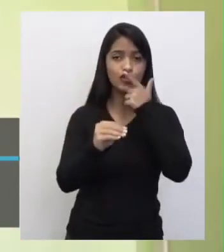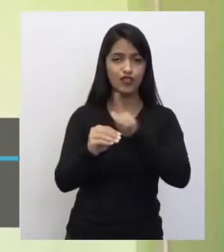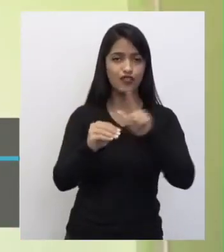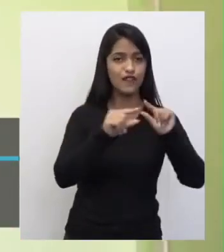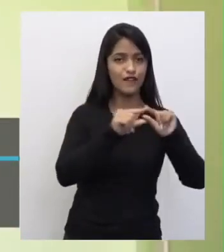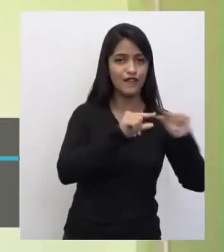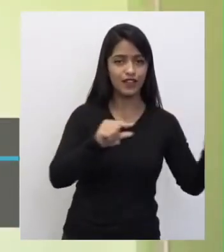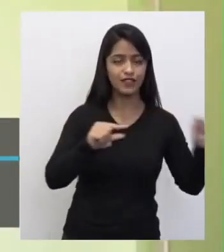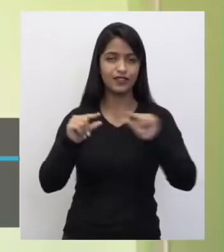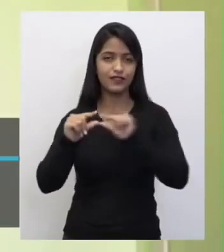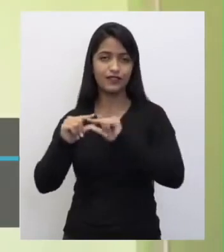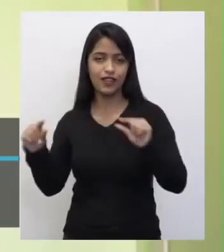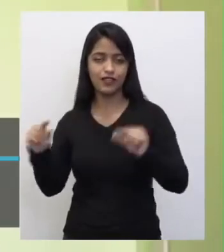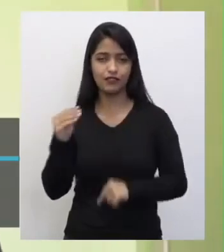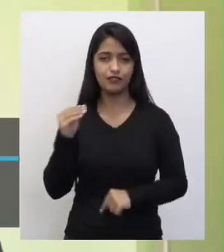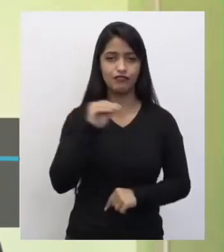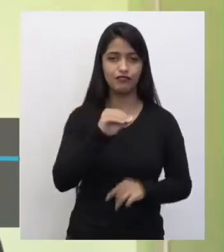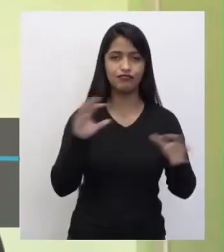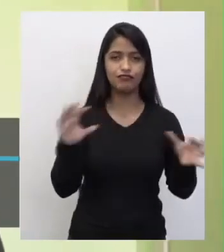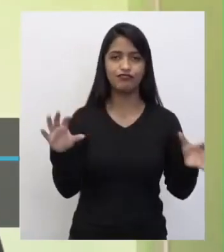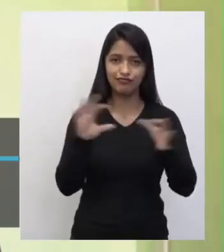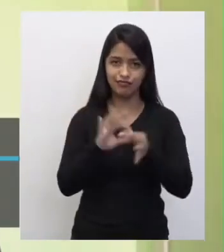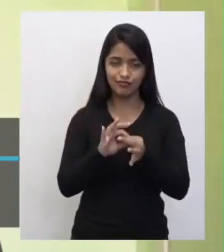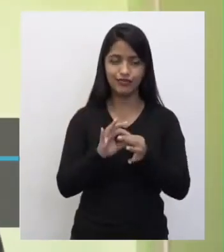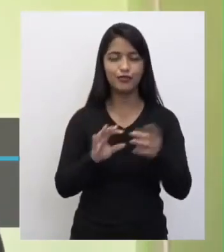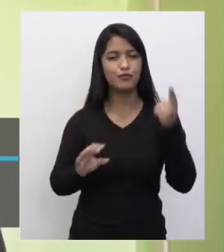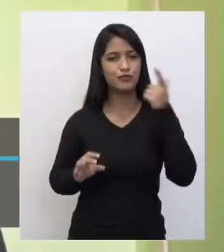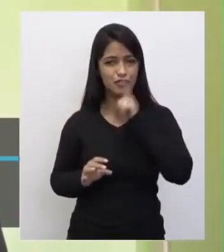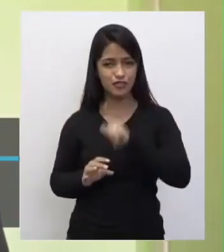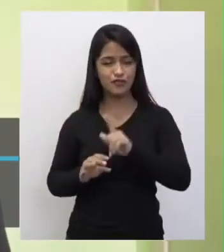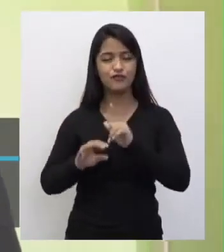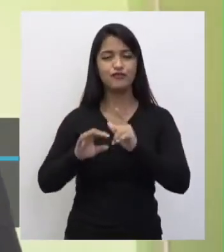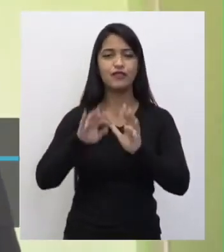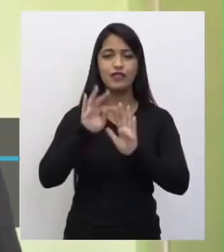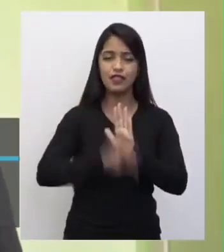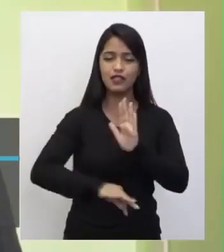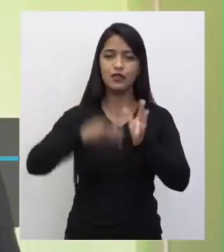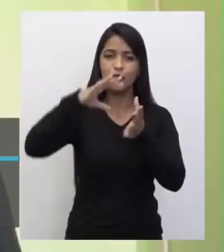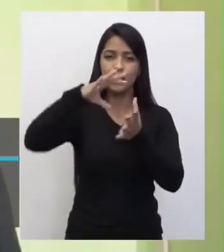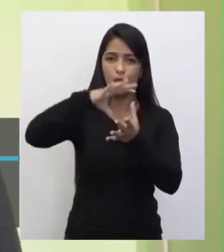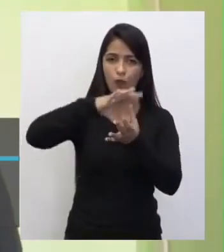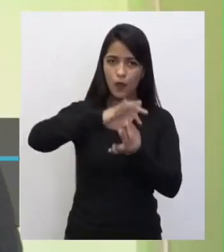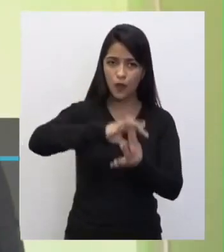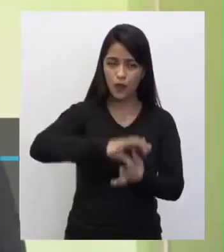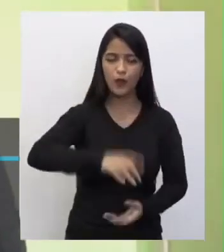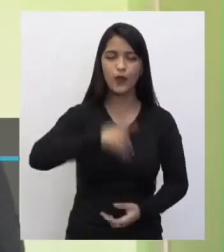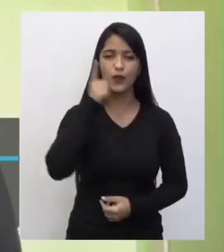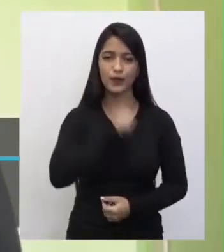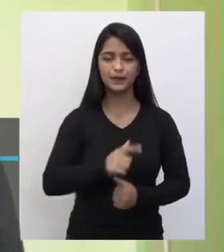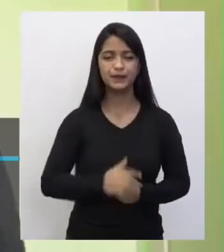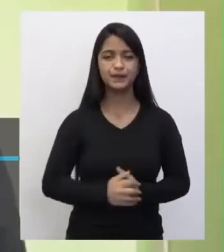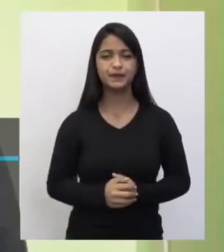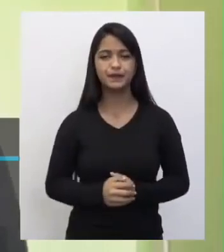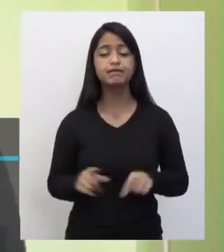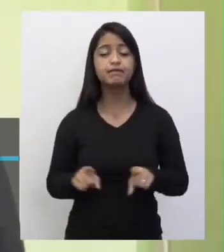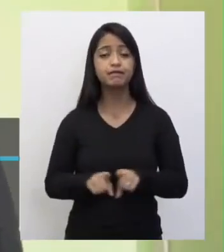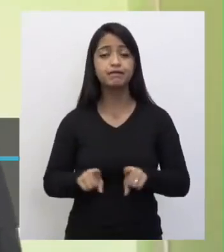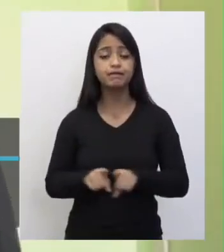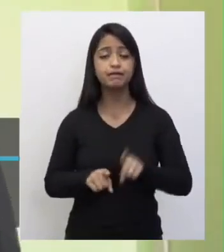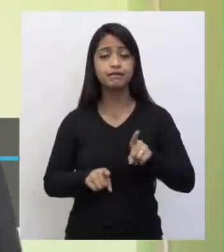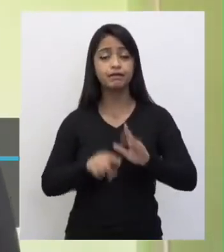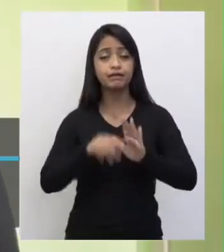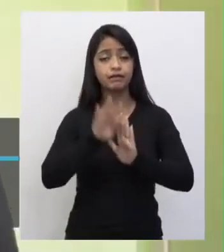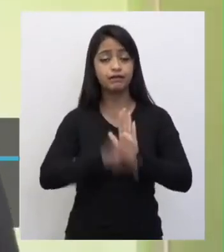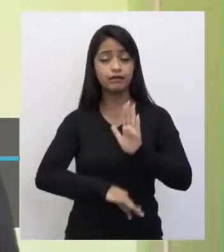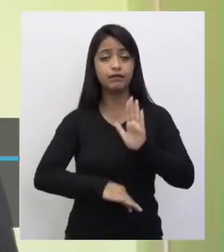do texto, nós tivemos uma produção coesa, uma produção que foi avançando, né,